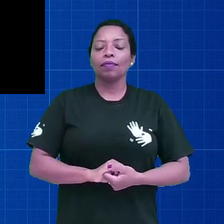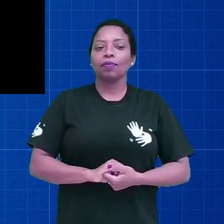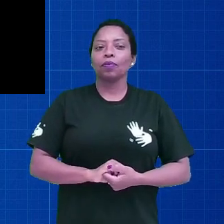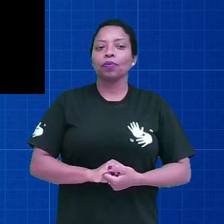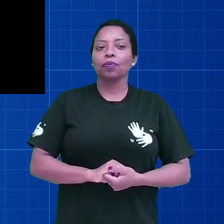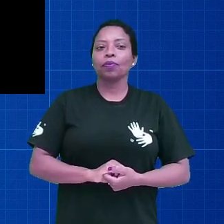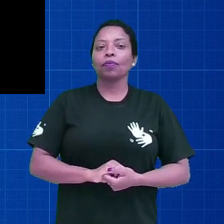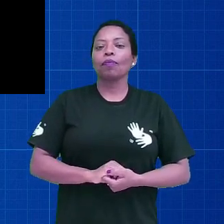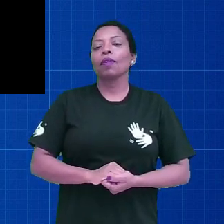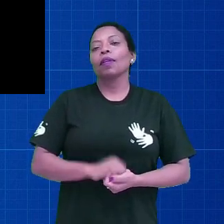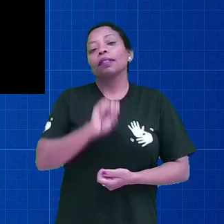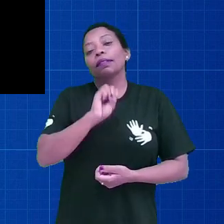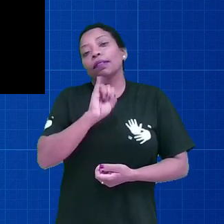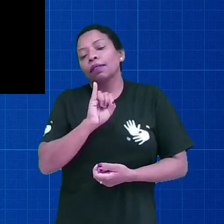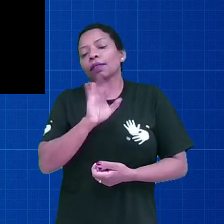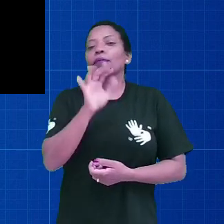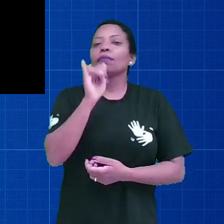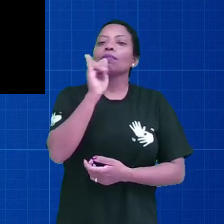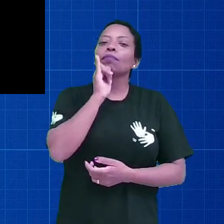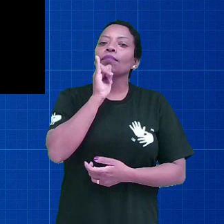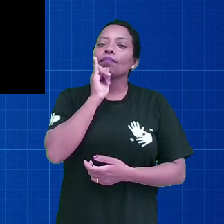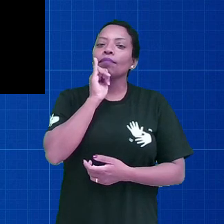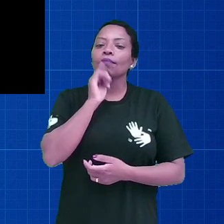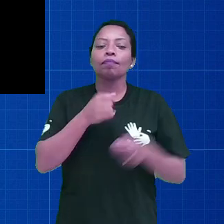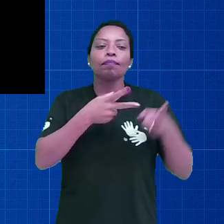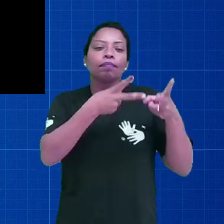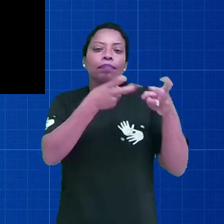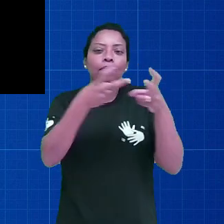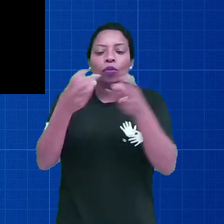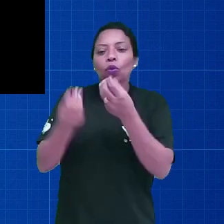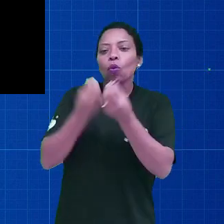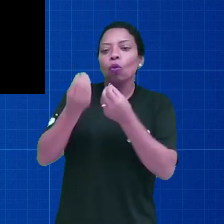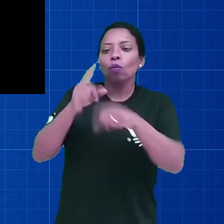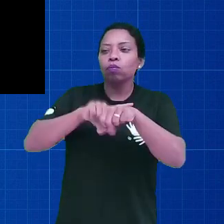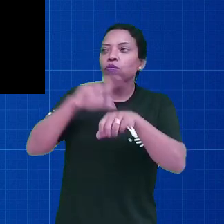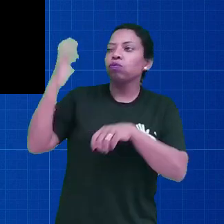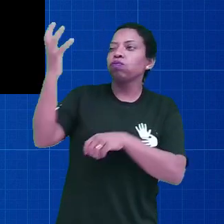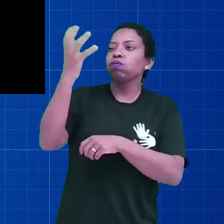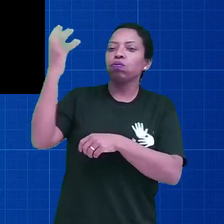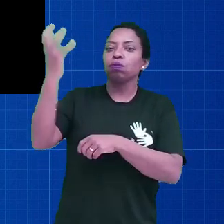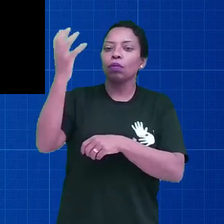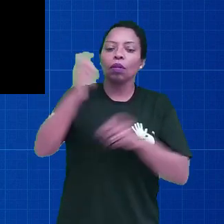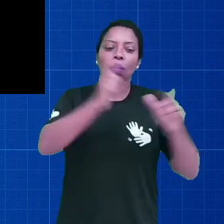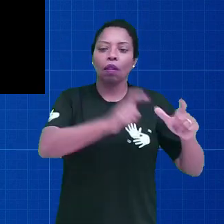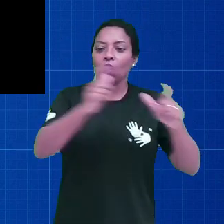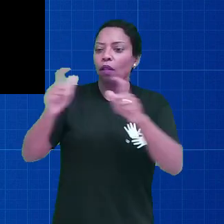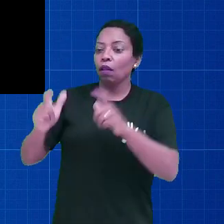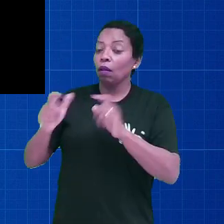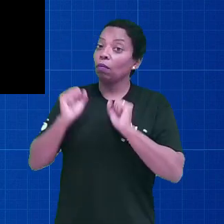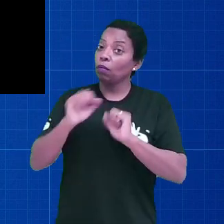Se extrapolarmos os dados meteorológicos de alguns locais em determinado ano, poderíamos dizer que a Terra está